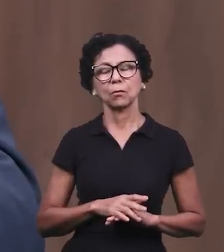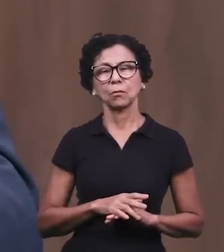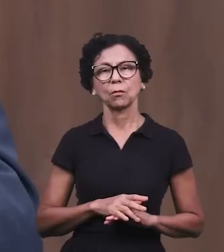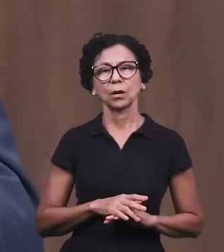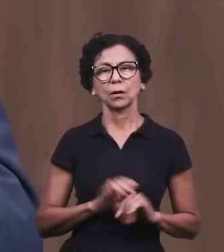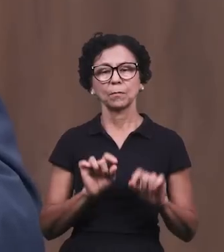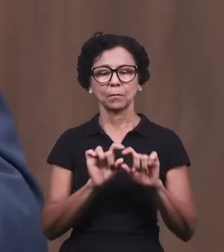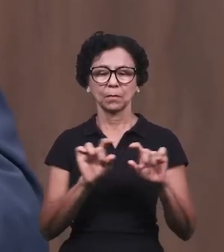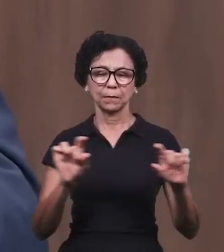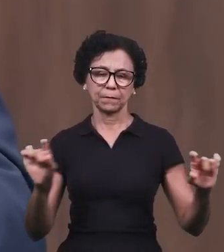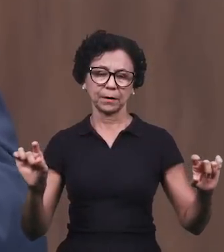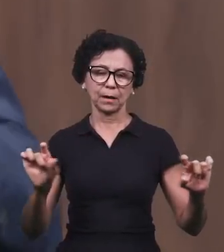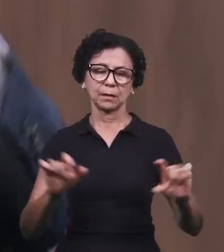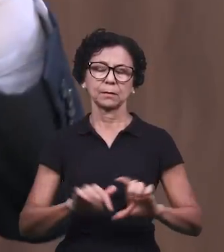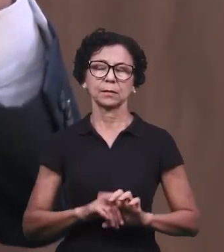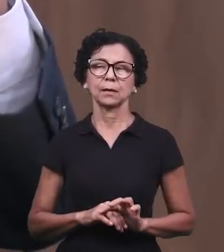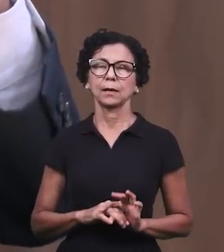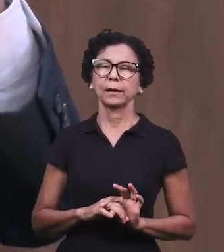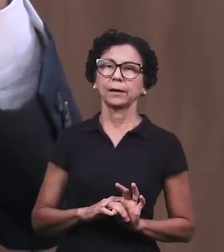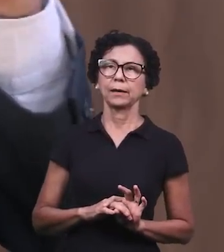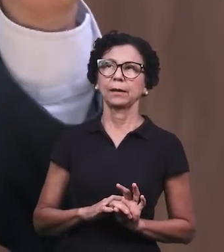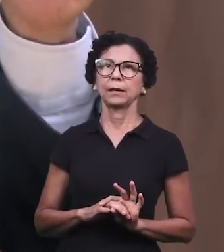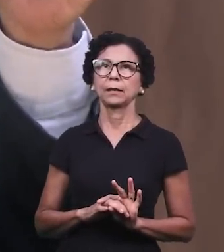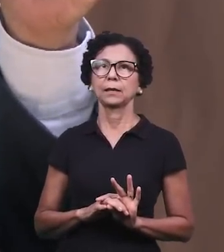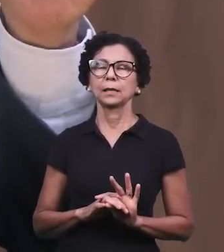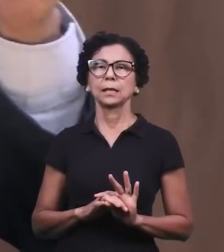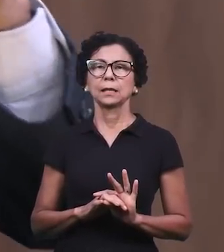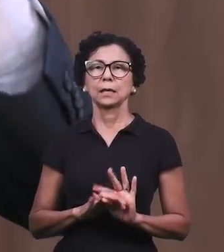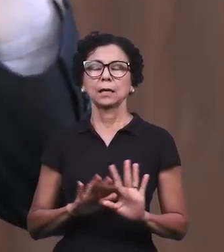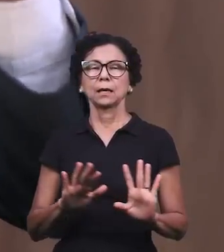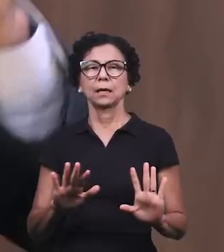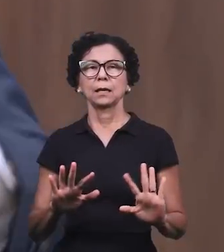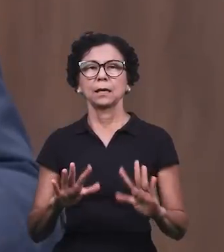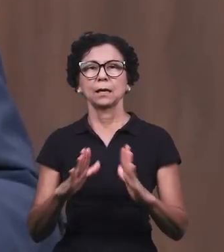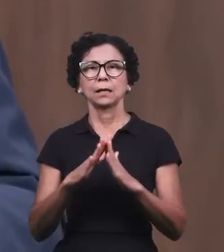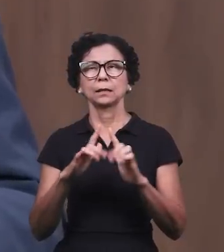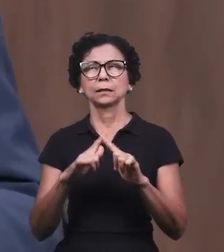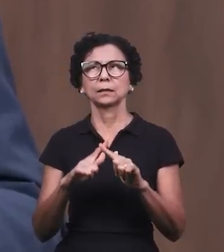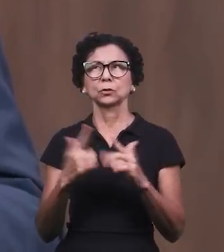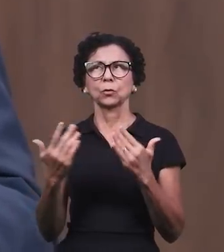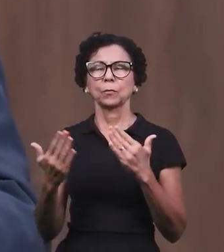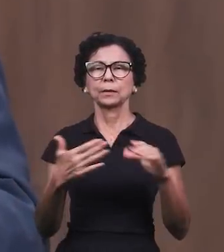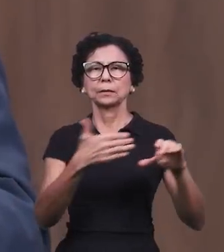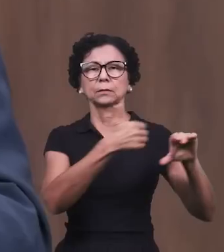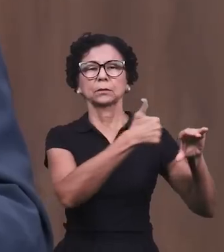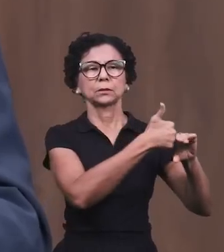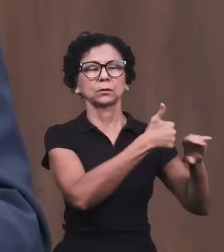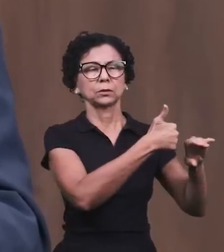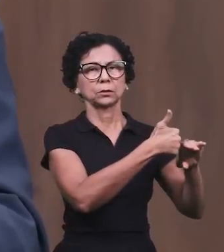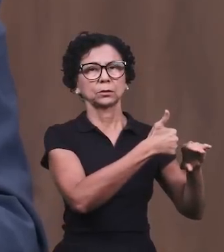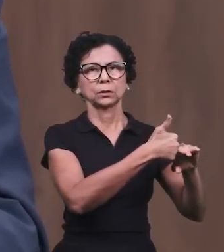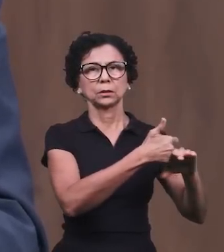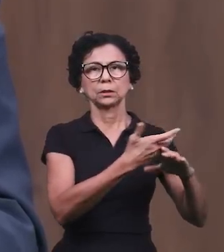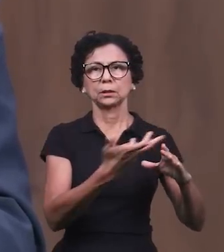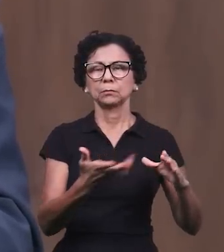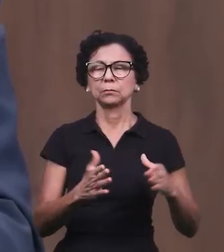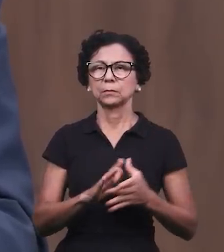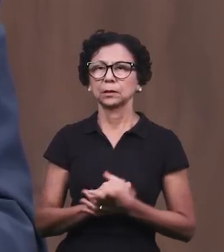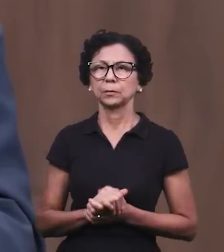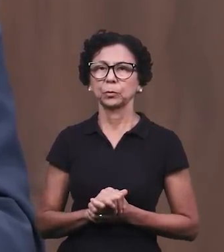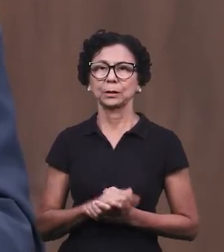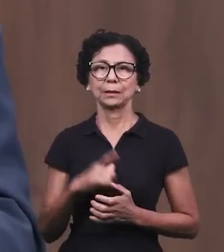Todo o cânon do Novo Testamento começa no primeiro século. Vocês vão ouvir alguém dizer